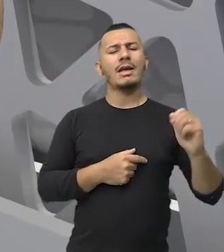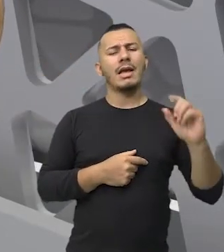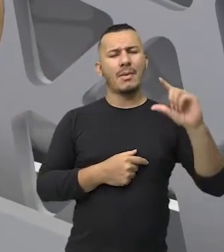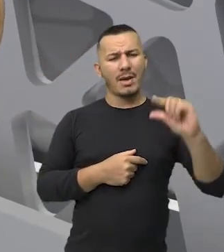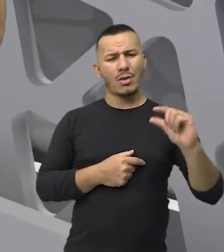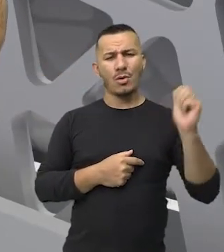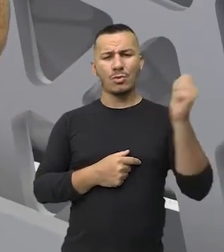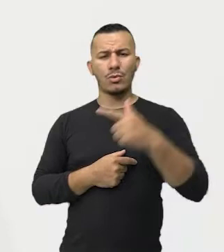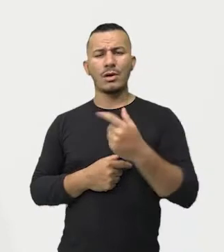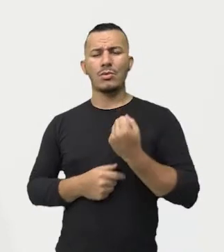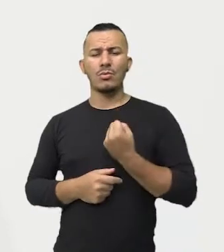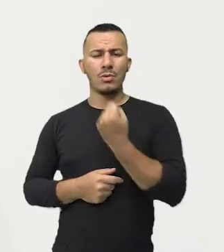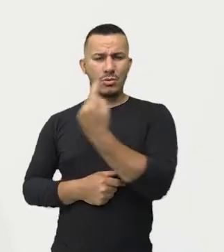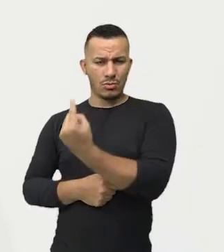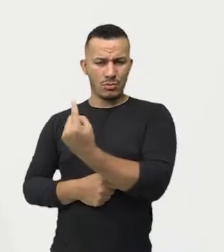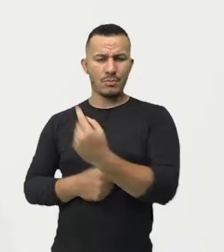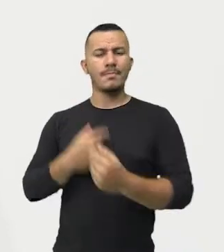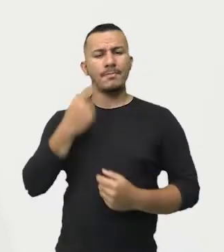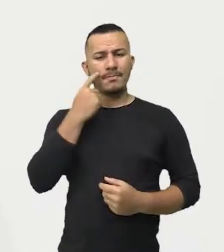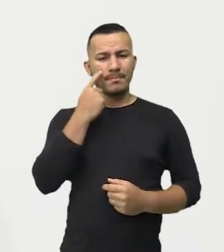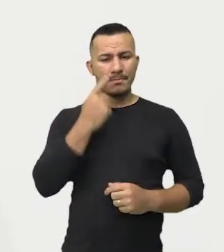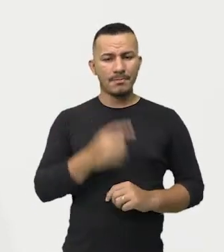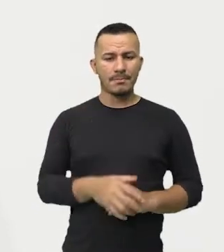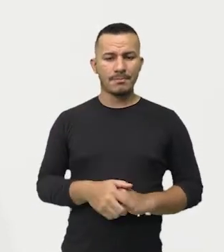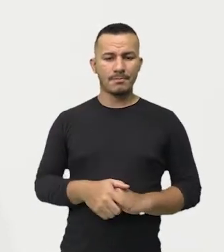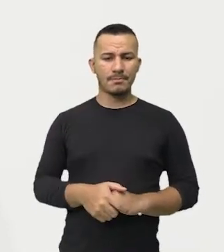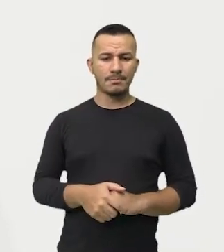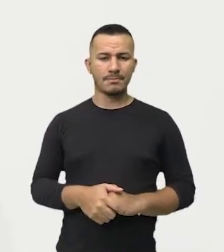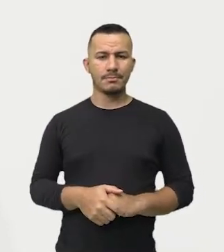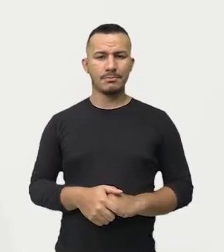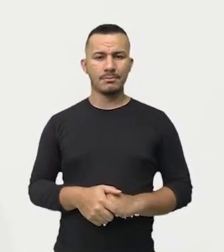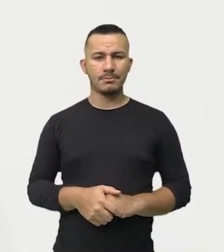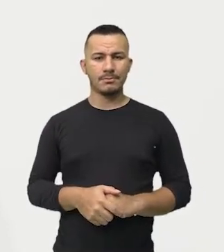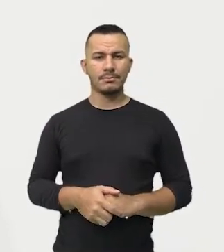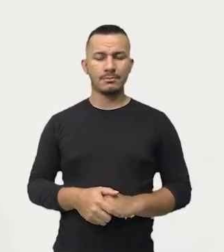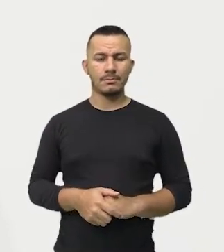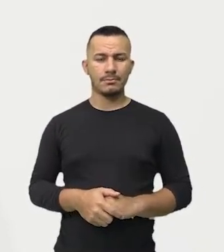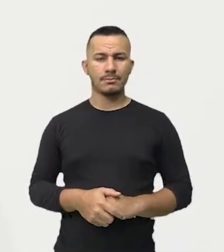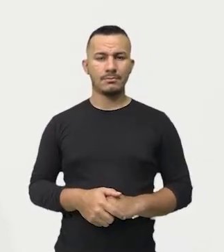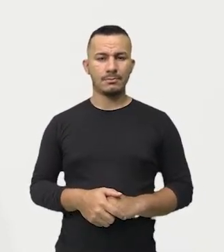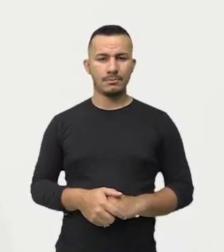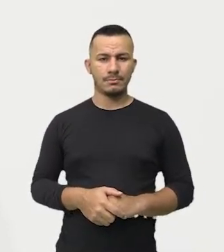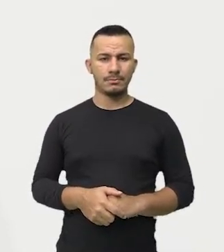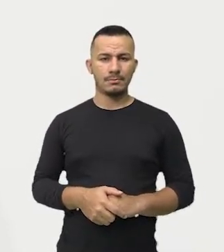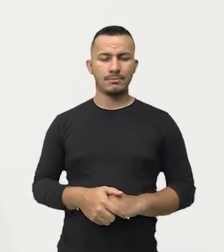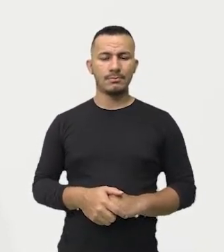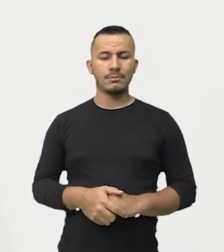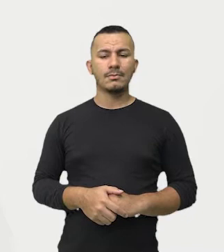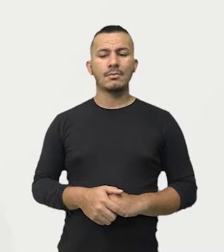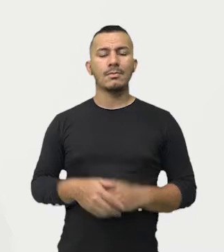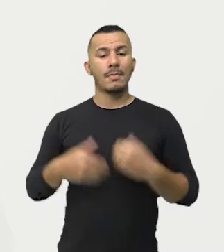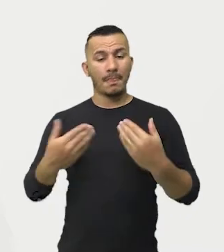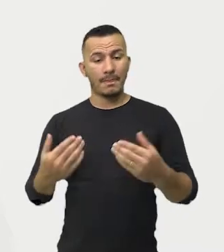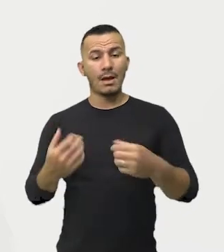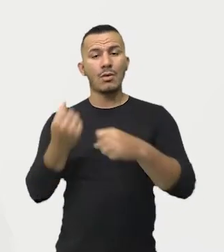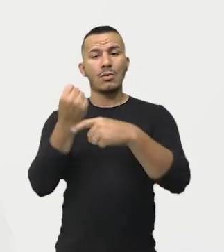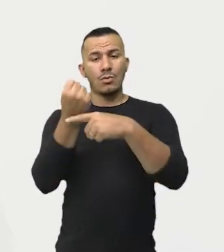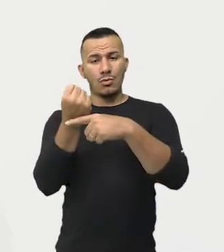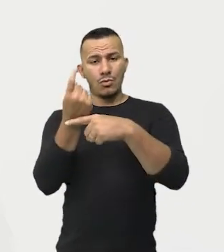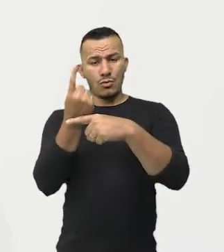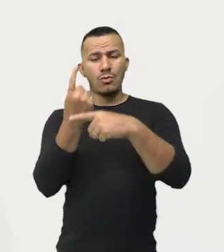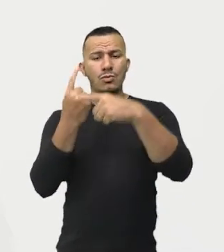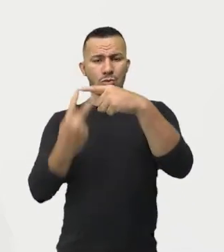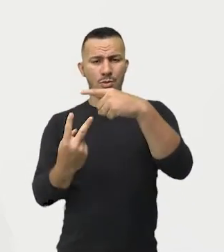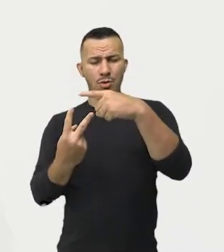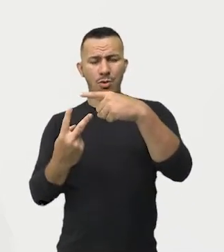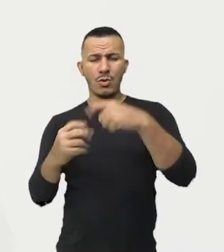o desenvolvimento da nossa resposta. Vejam então, sabendo que 1 sobre 2 é um número